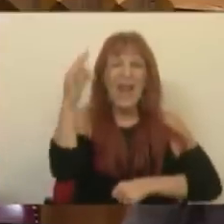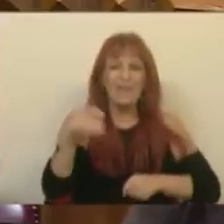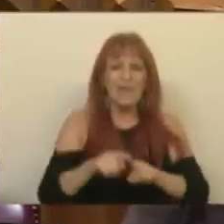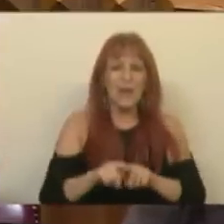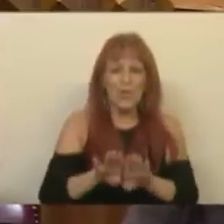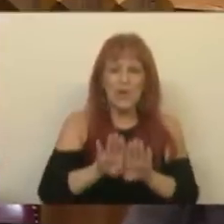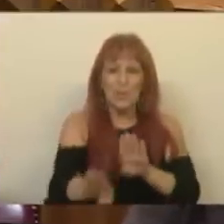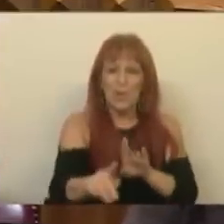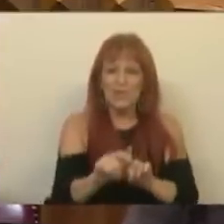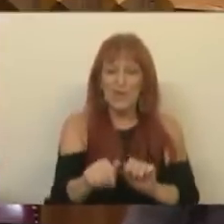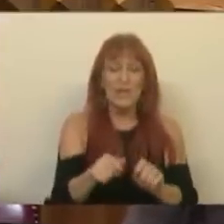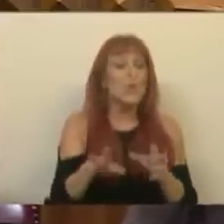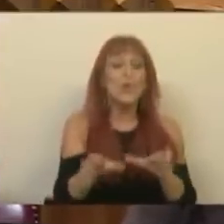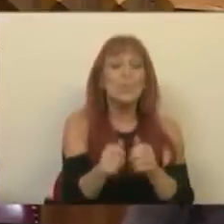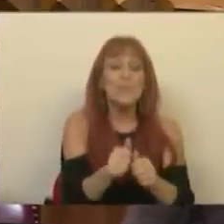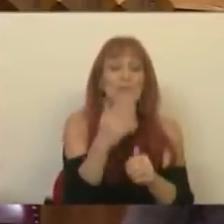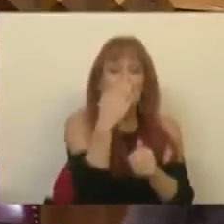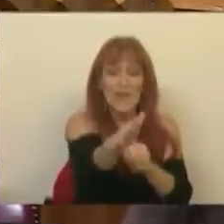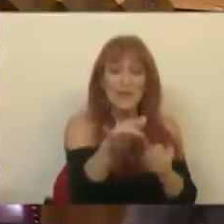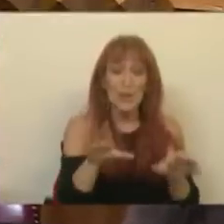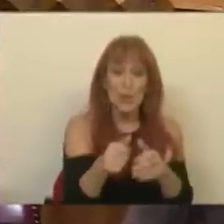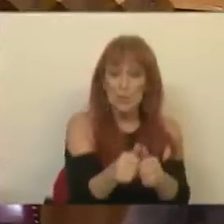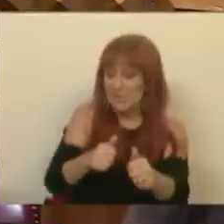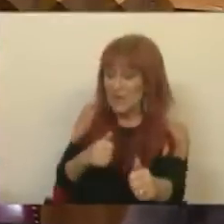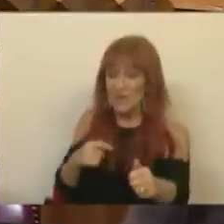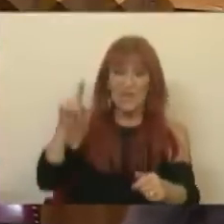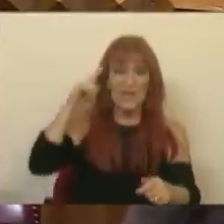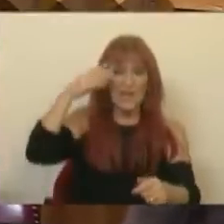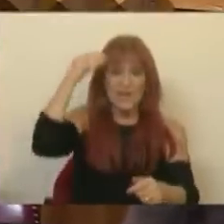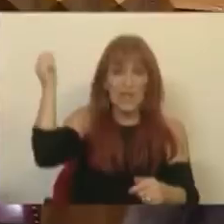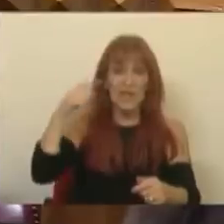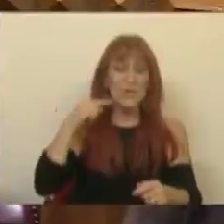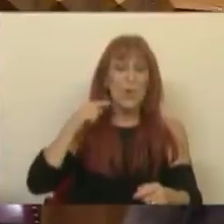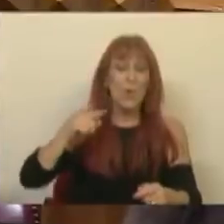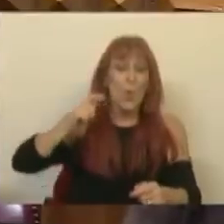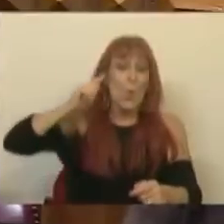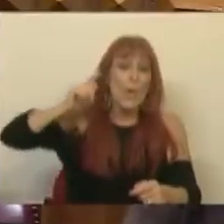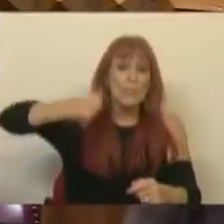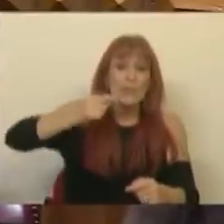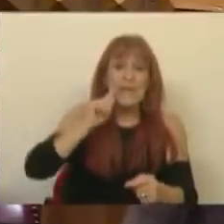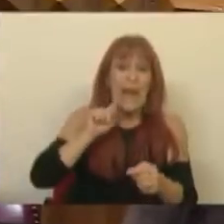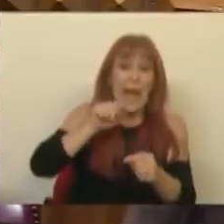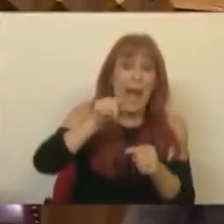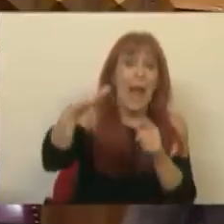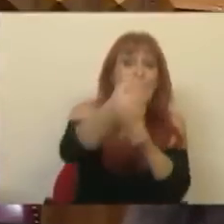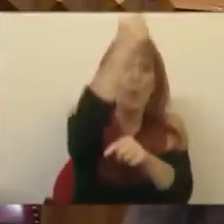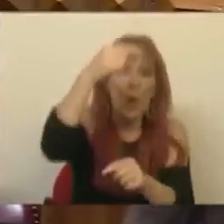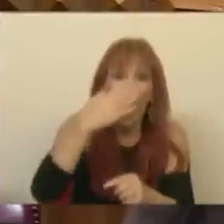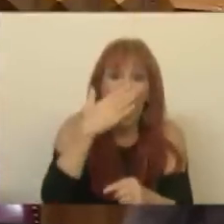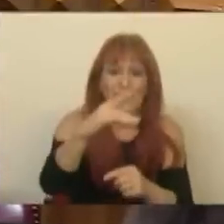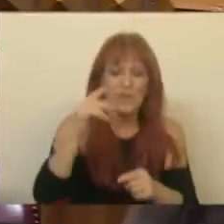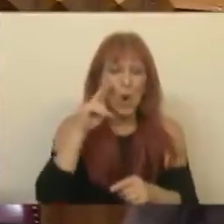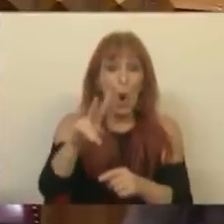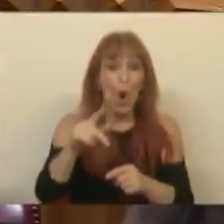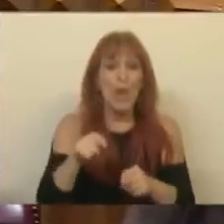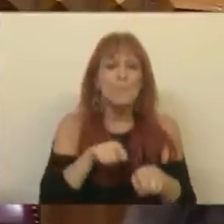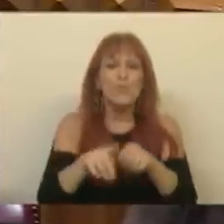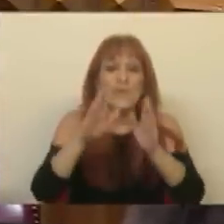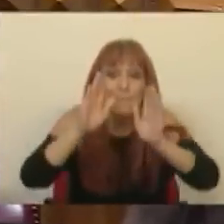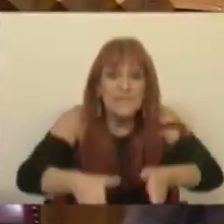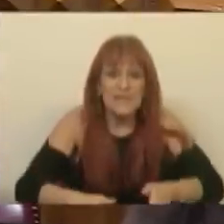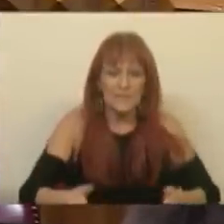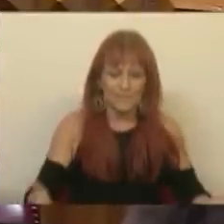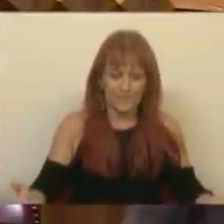nos vão no Plutão da frente e hoje no plantão de trás esquecendo que o importante é chegar ao Plutão mesmo da frente é preciso dizer continuar a olhar para as políticas